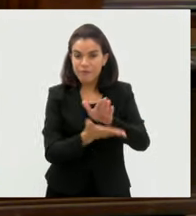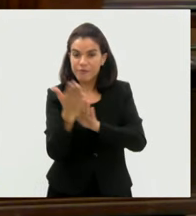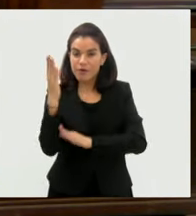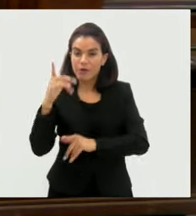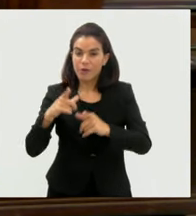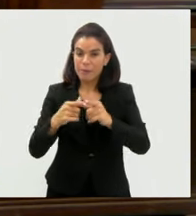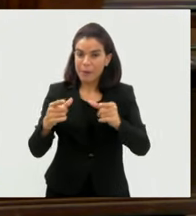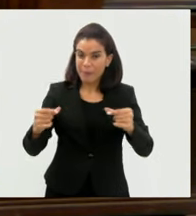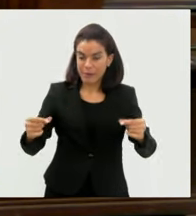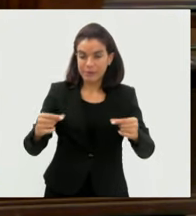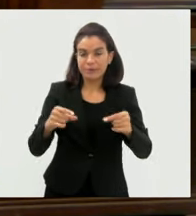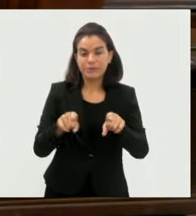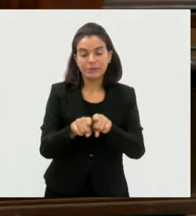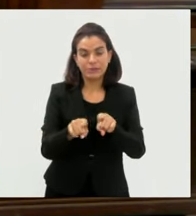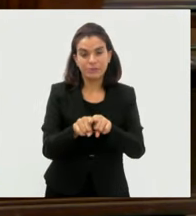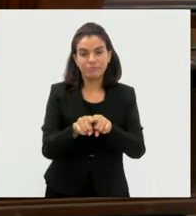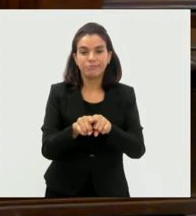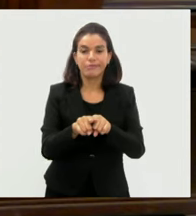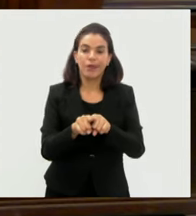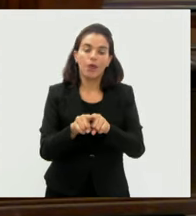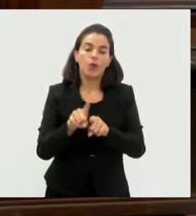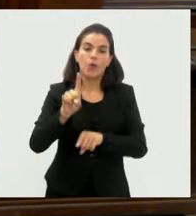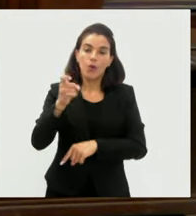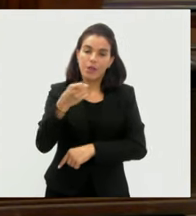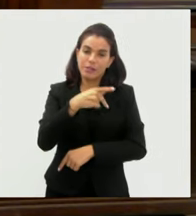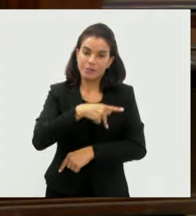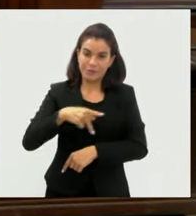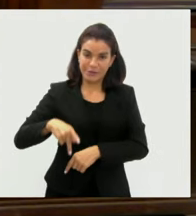casa, o presidente André Siciliano,